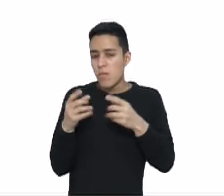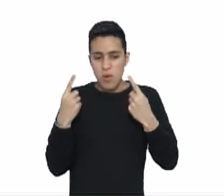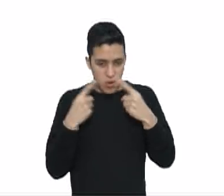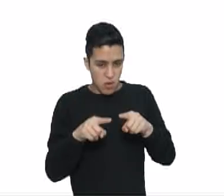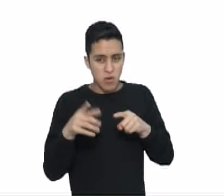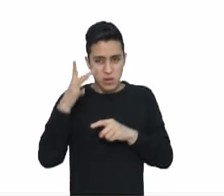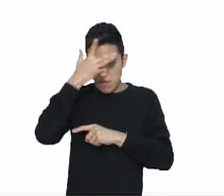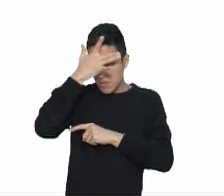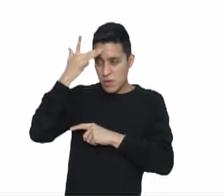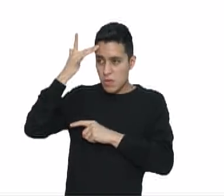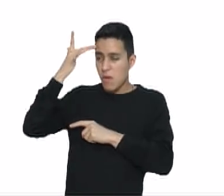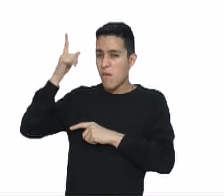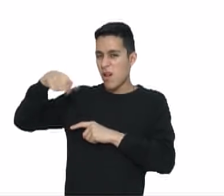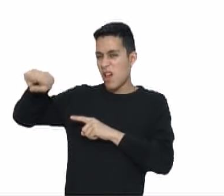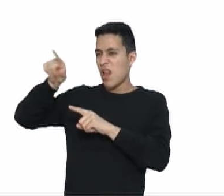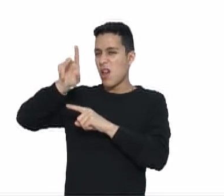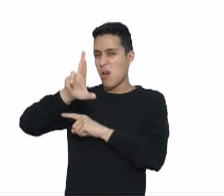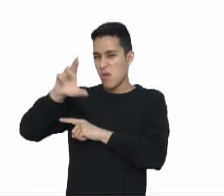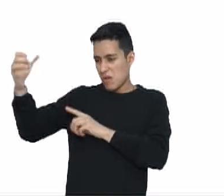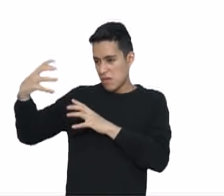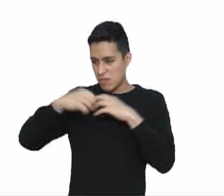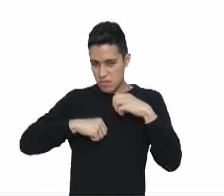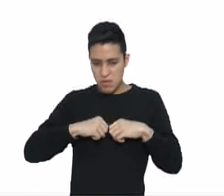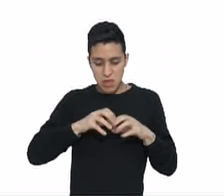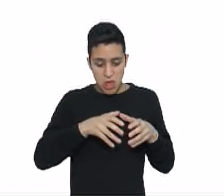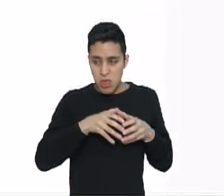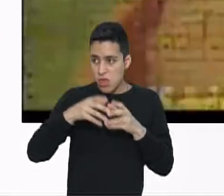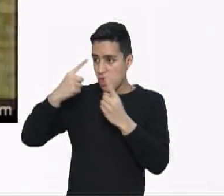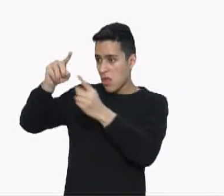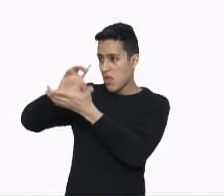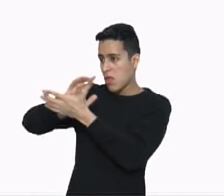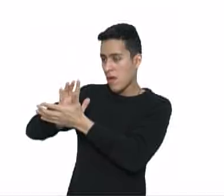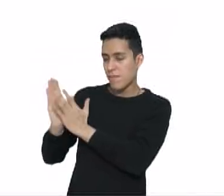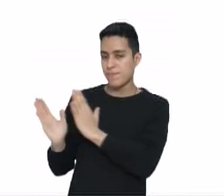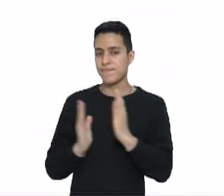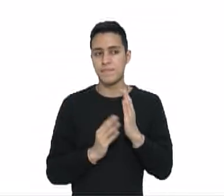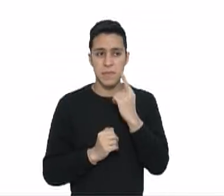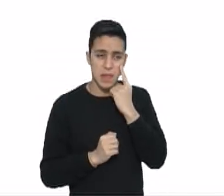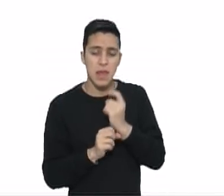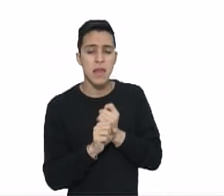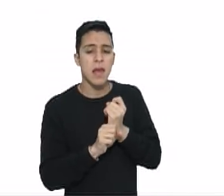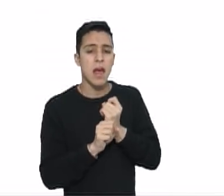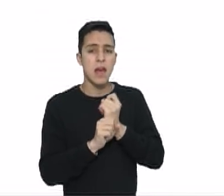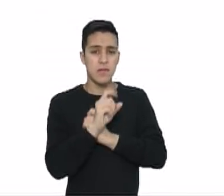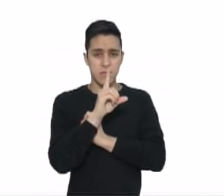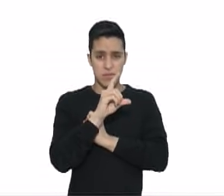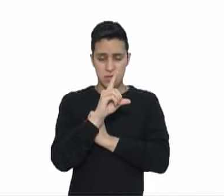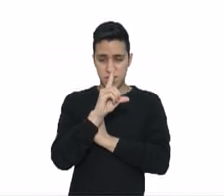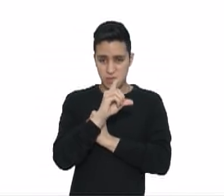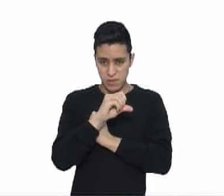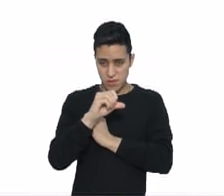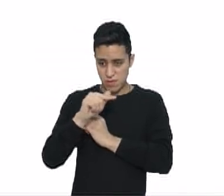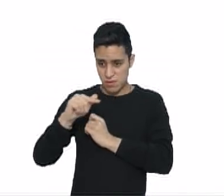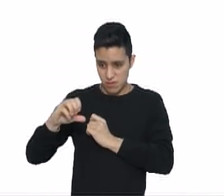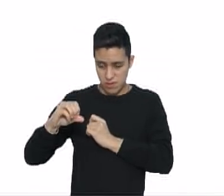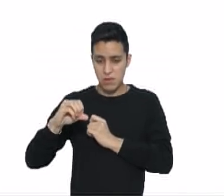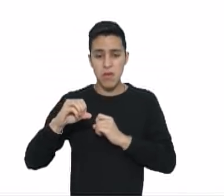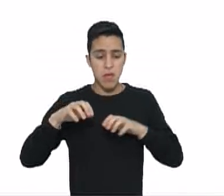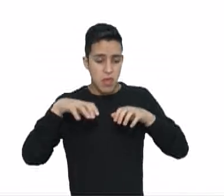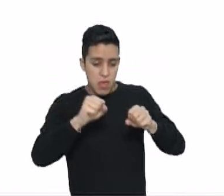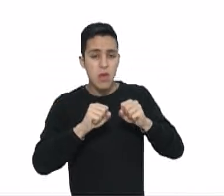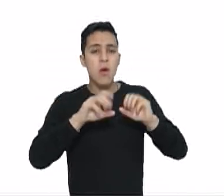ocupação soviética. Fato é, essa invasão em 79 faz com que o bloco